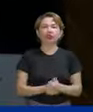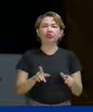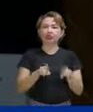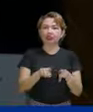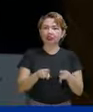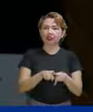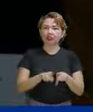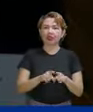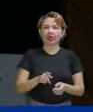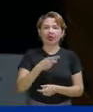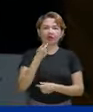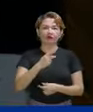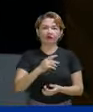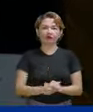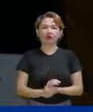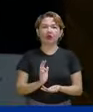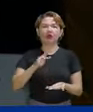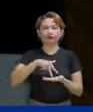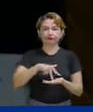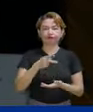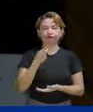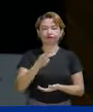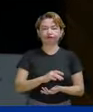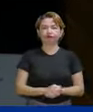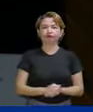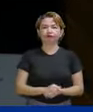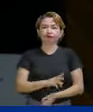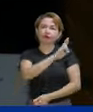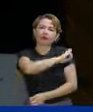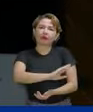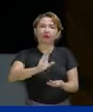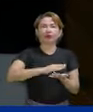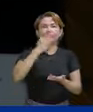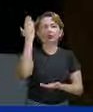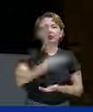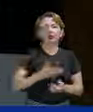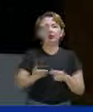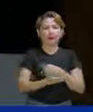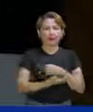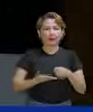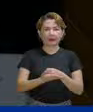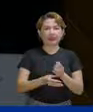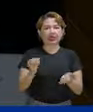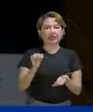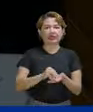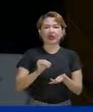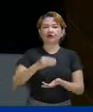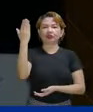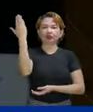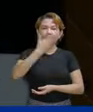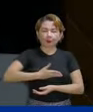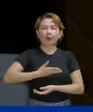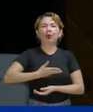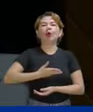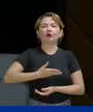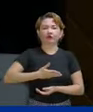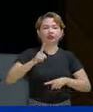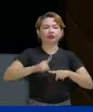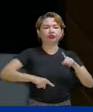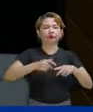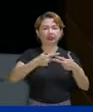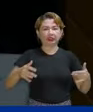Finalizou sua manifestação sustentando que a desaprovação das contas foi fundamentada na ausência de comprovação de distribuição